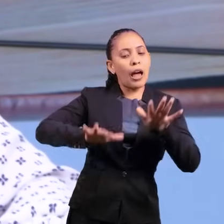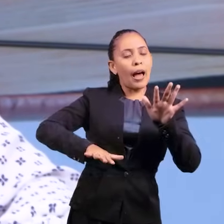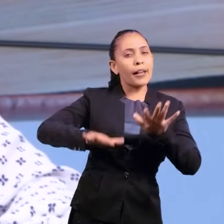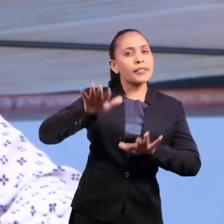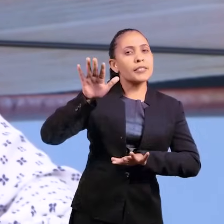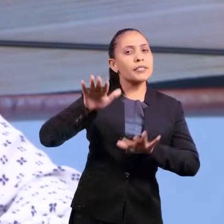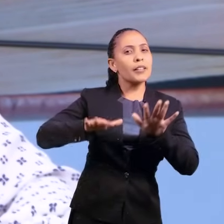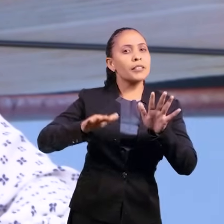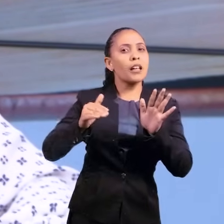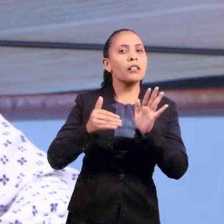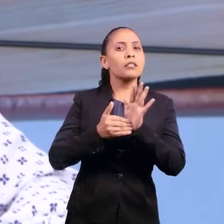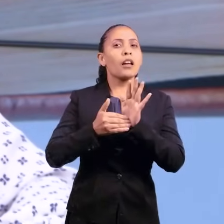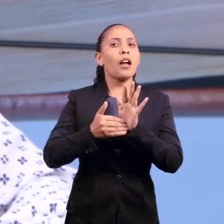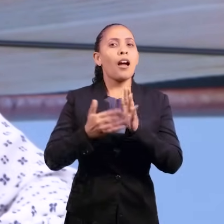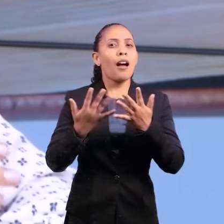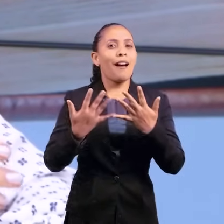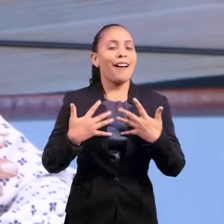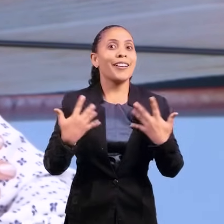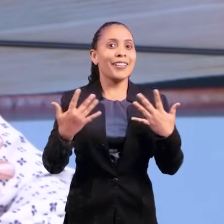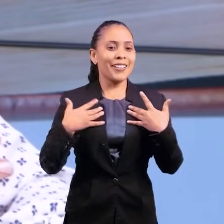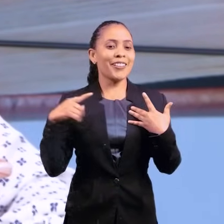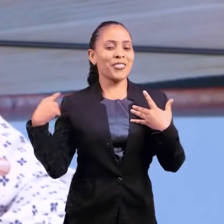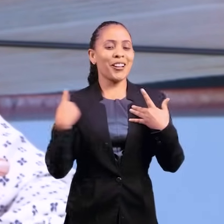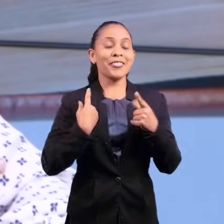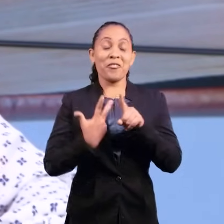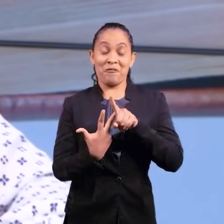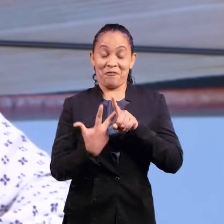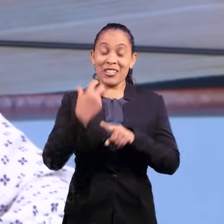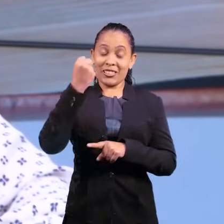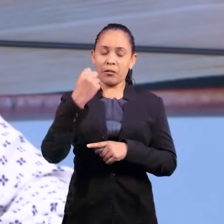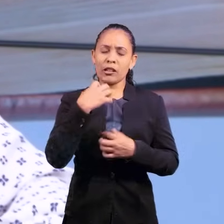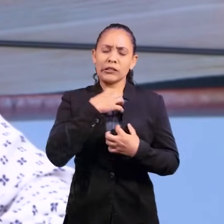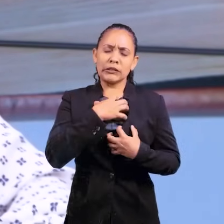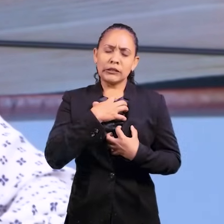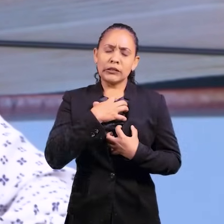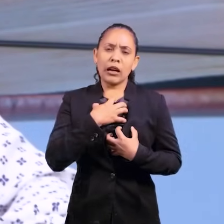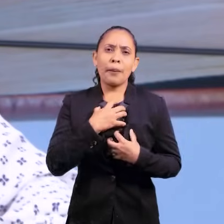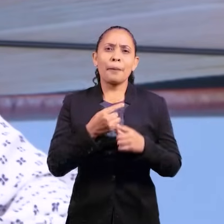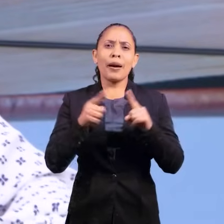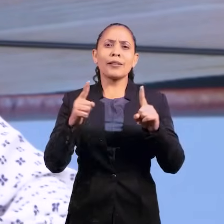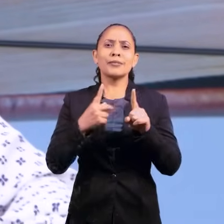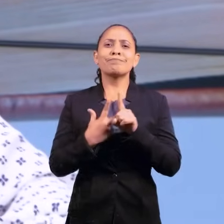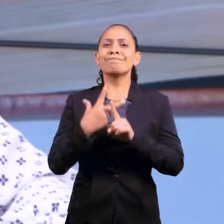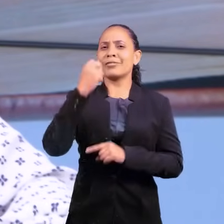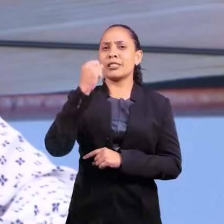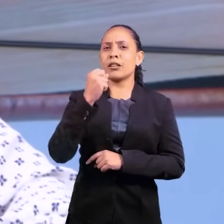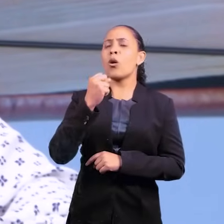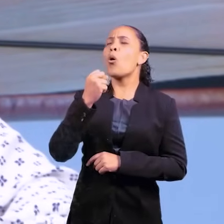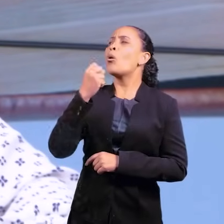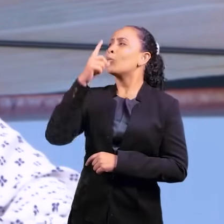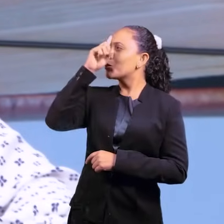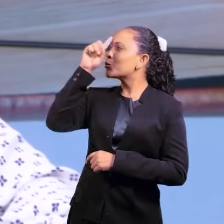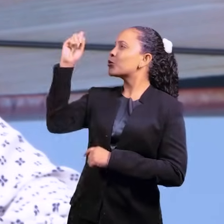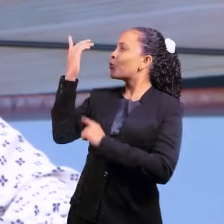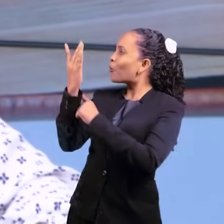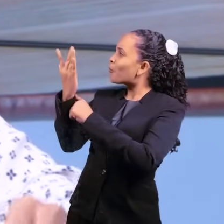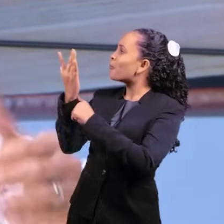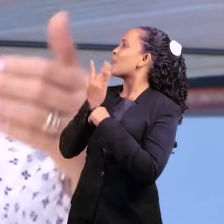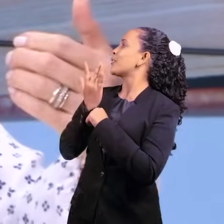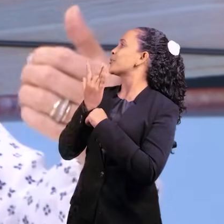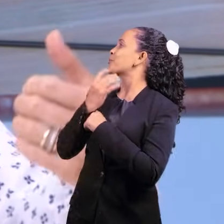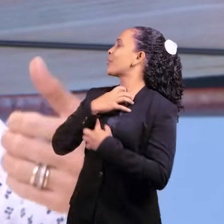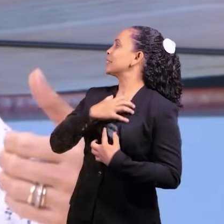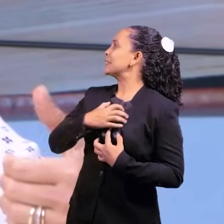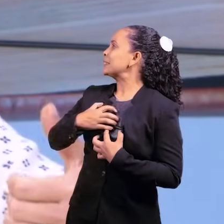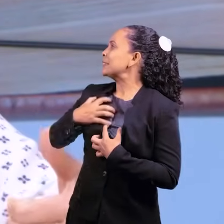até com alegria de ter vencido aquela dificuldade. Porque a gente olha para trás assim, como o Senhor me ajudou.